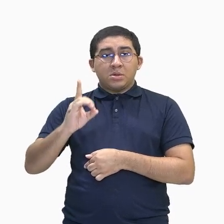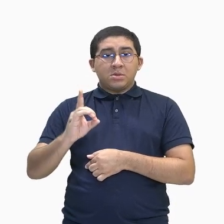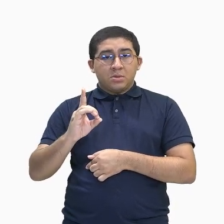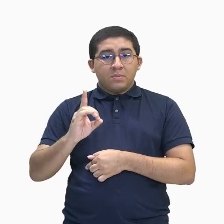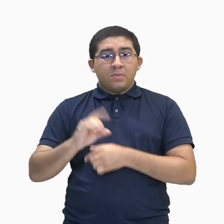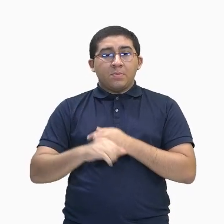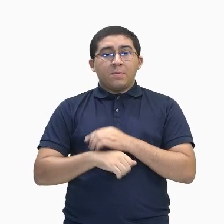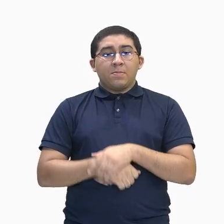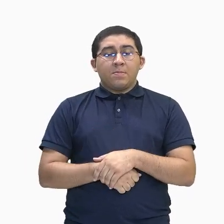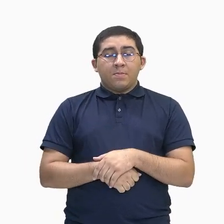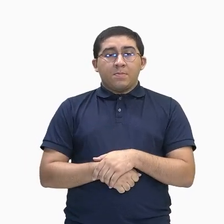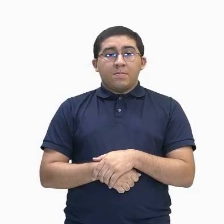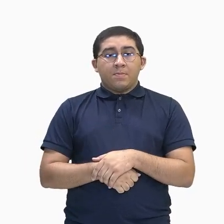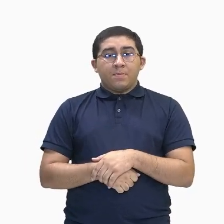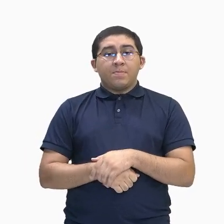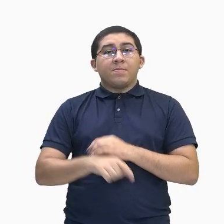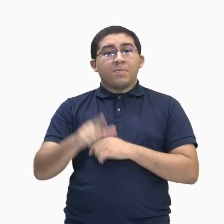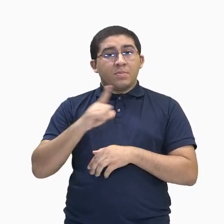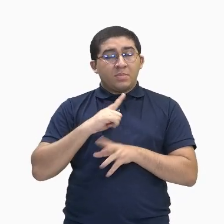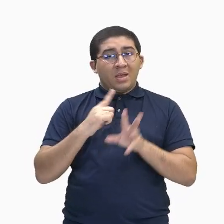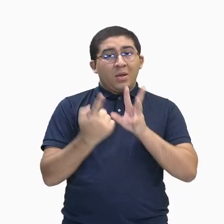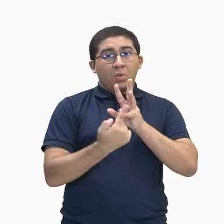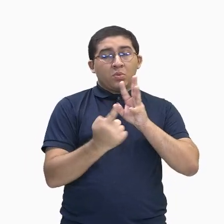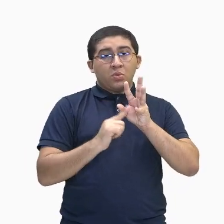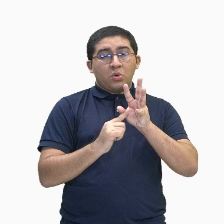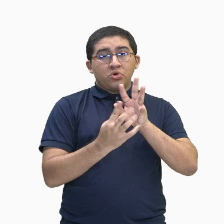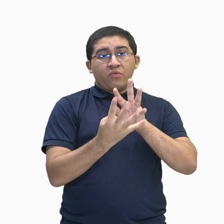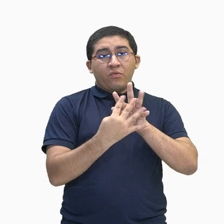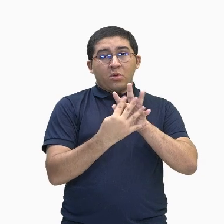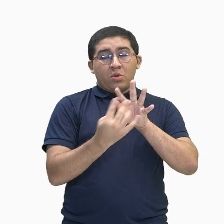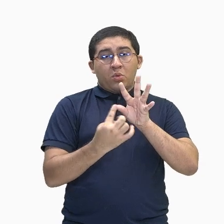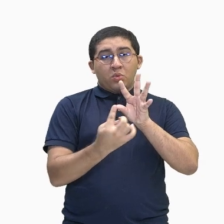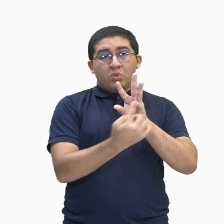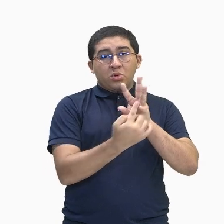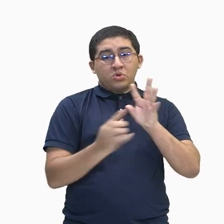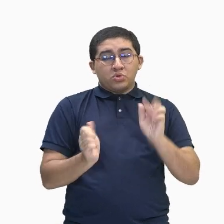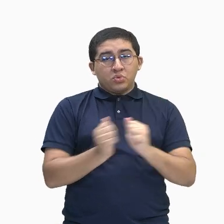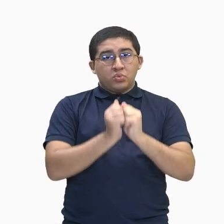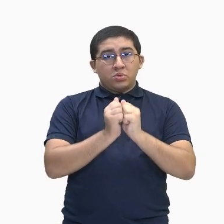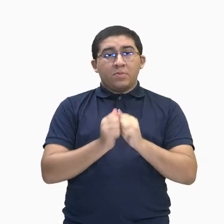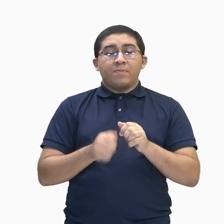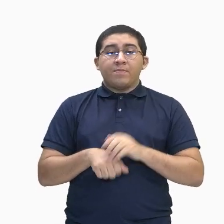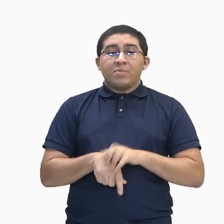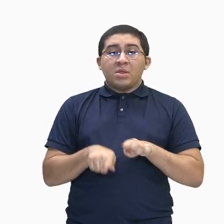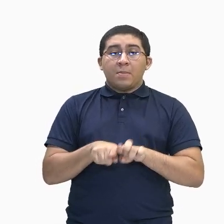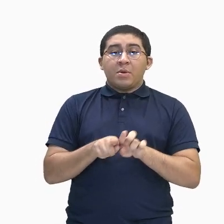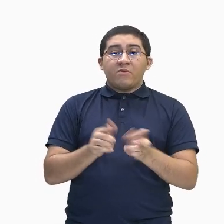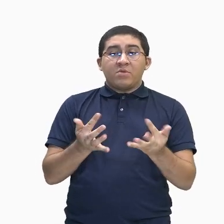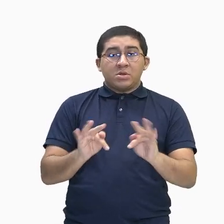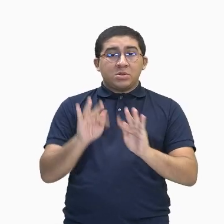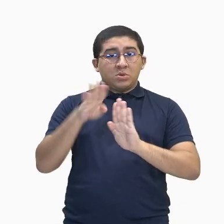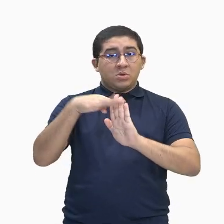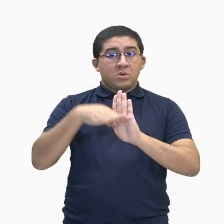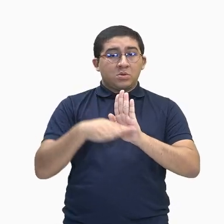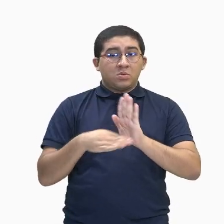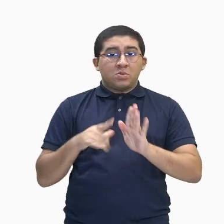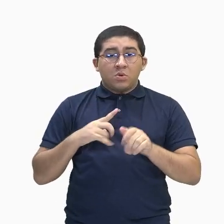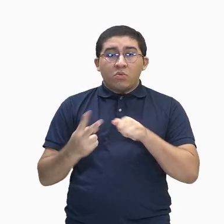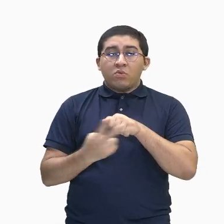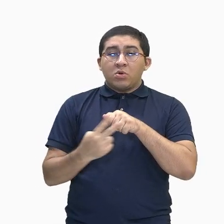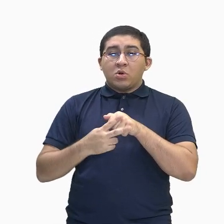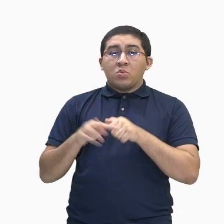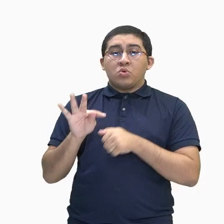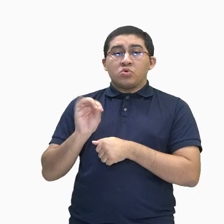porque tem consoante, vogal, consoante. E, para finalizar aqui a lista, eu tenho o verbo to